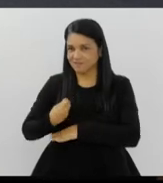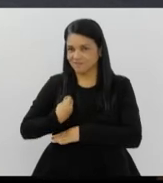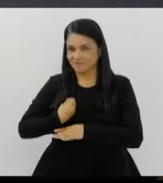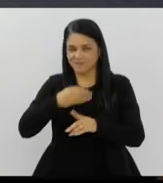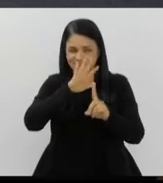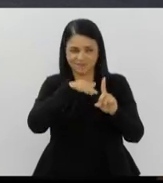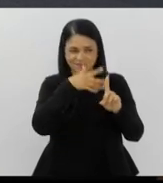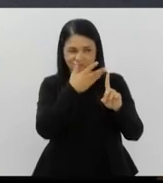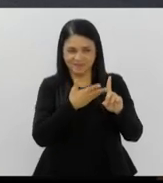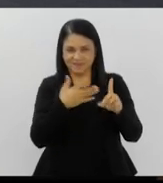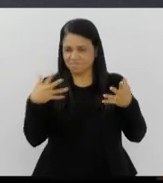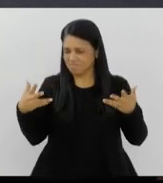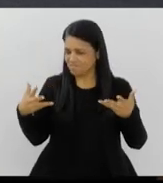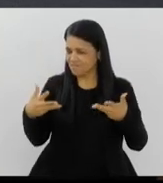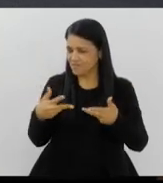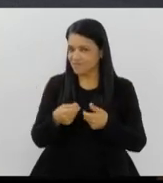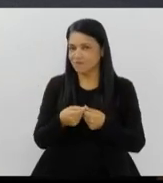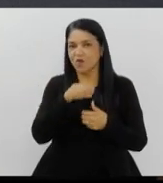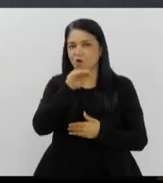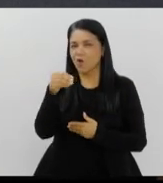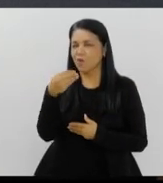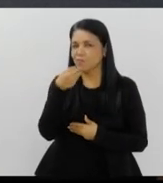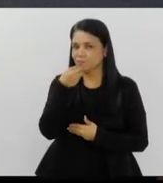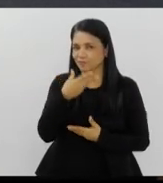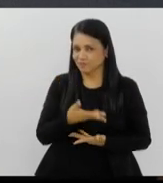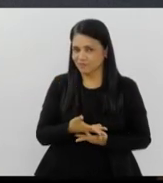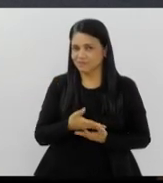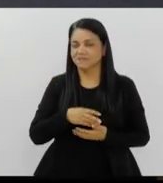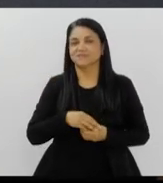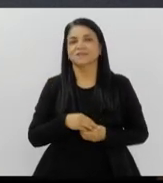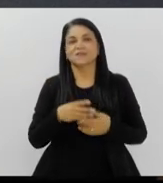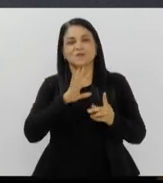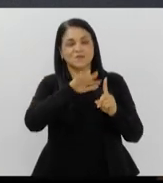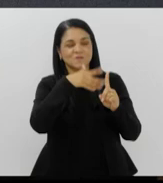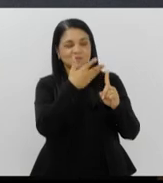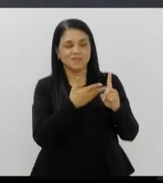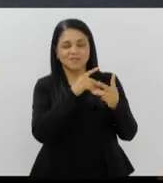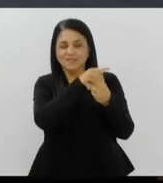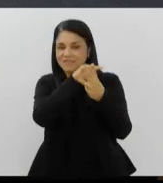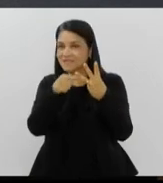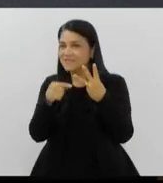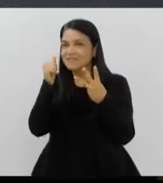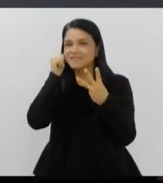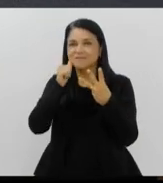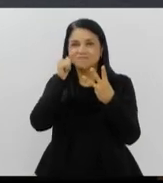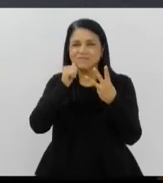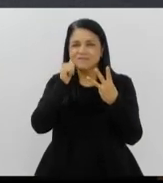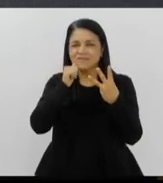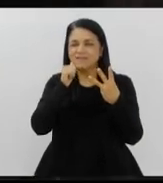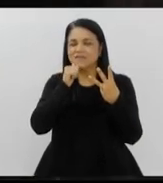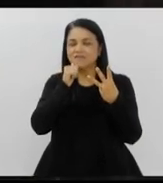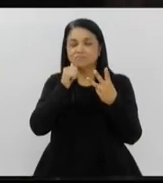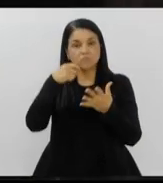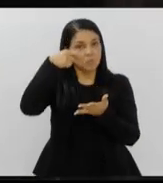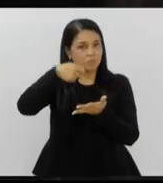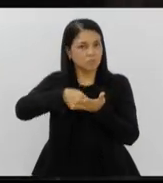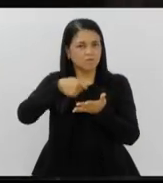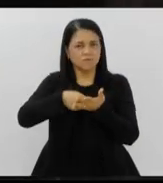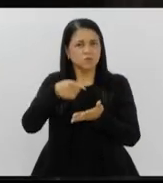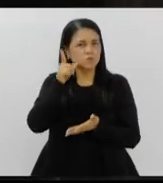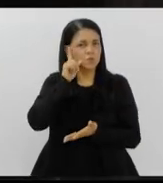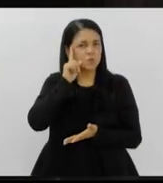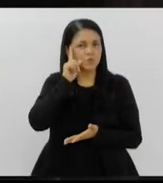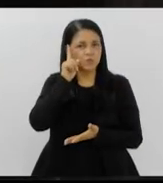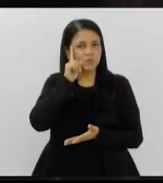solenidade bela, maravilhosa e oportuna. Né? Homenagear as mulheres é um dever que temos diuturnamente.